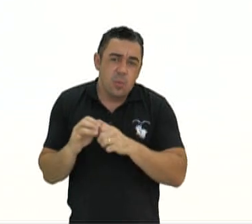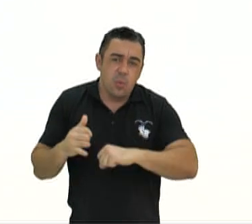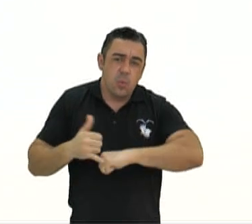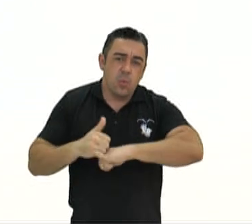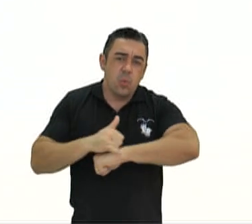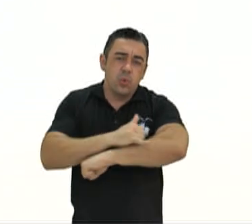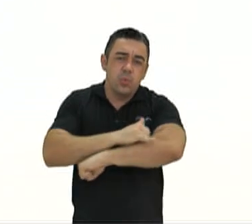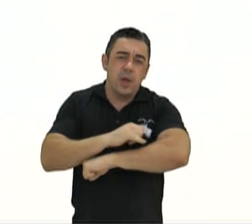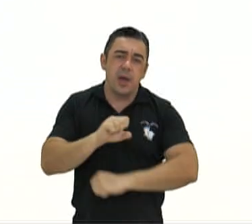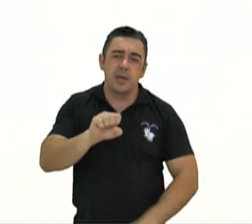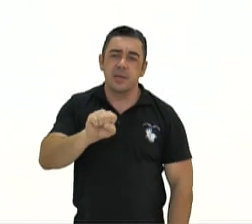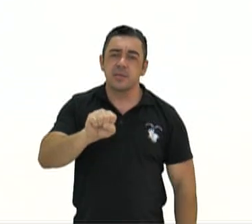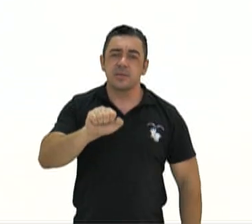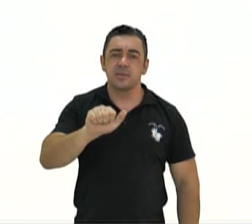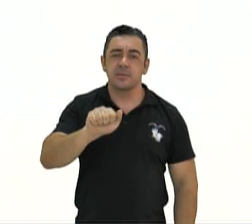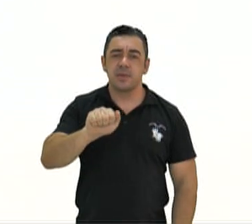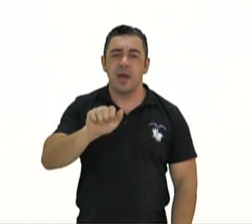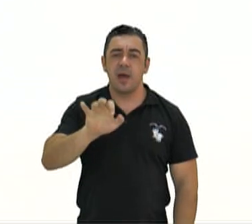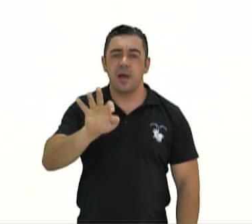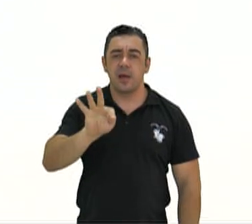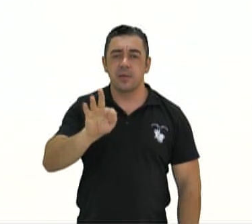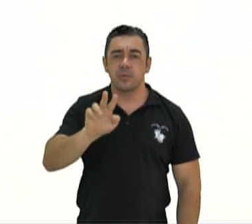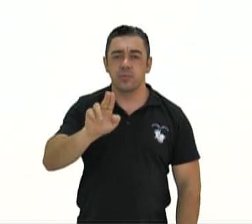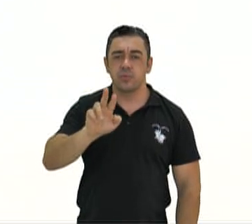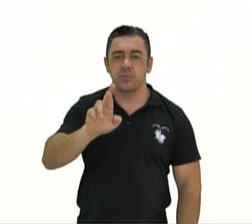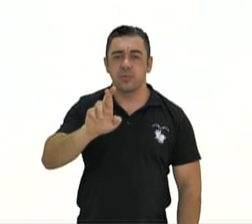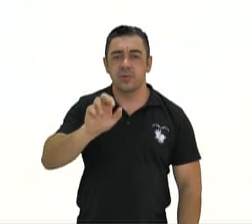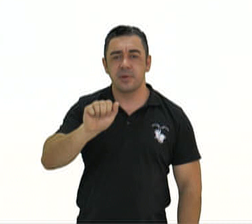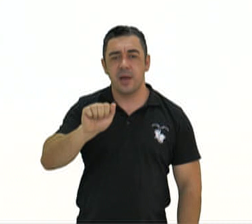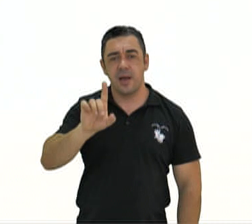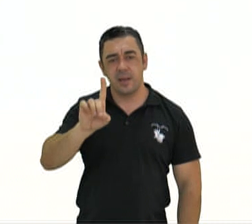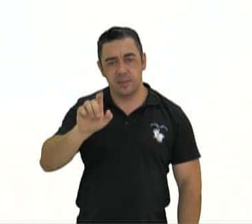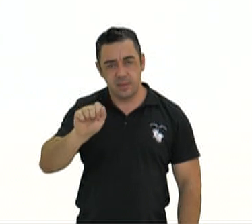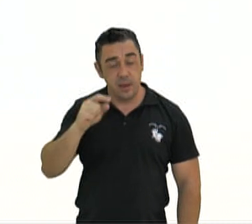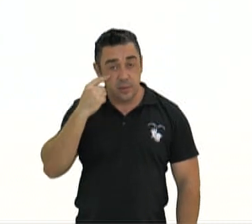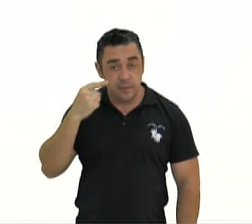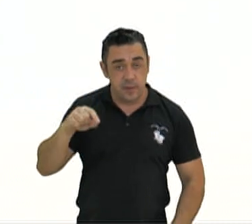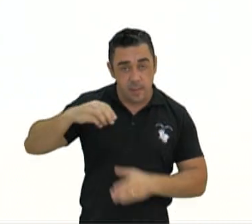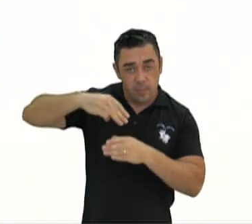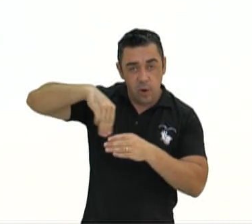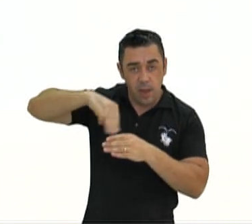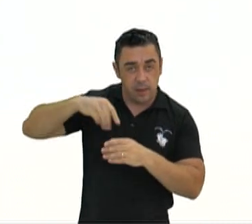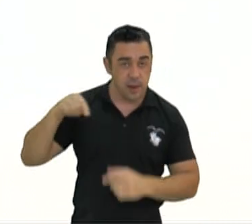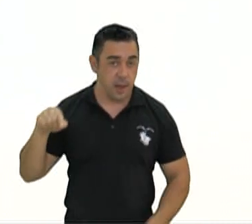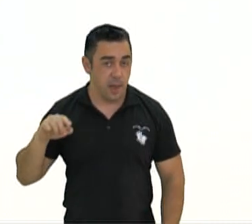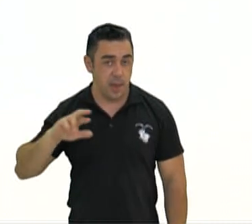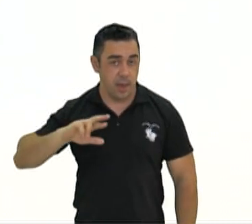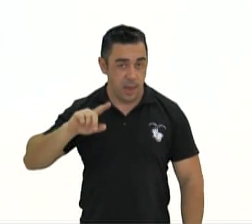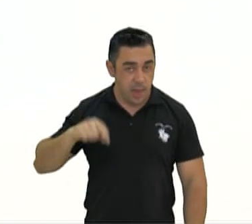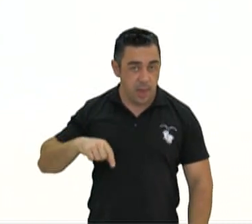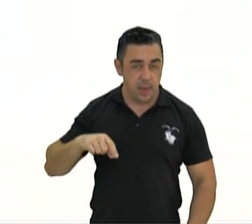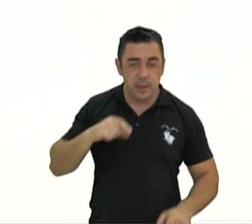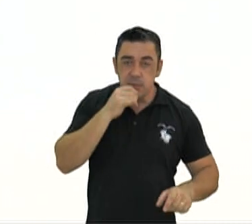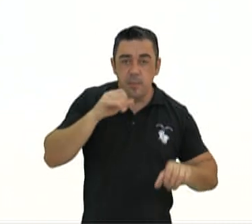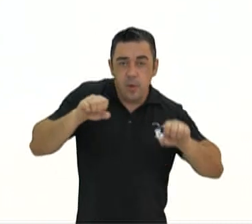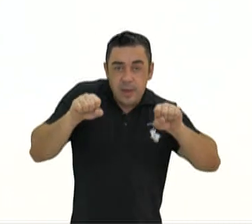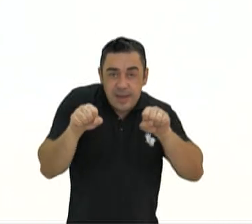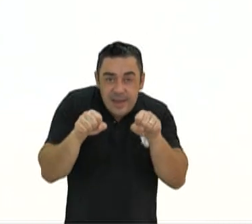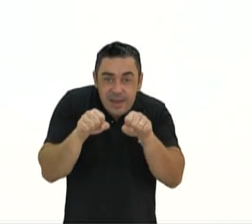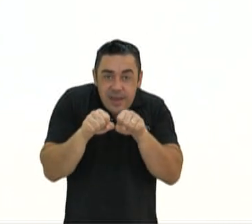gordura saturada. Se você ver na molécula, ela é insaturada. Quando eu quebro